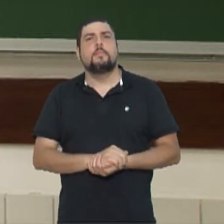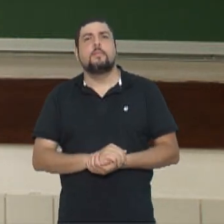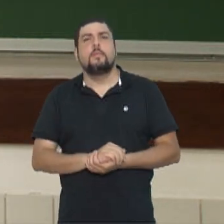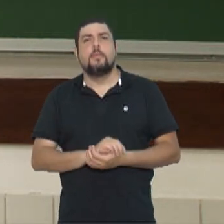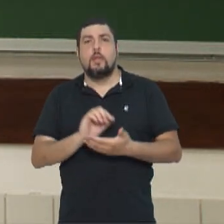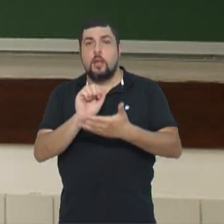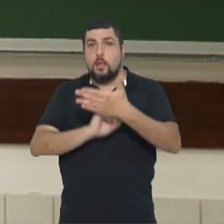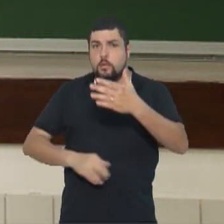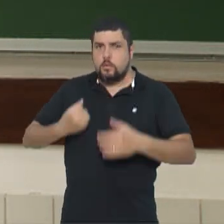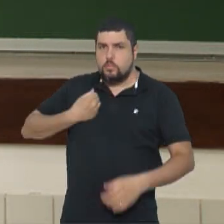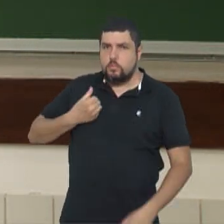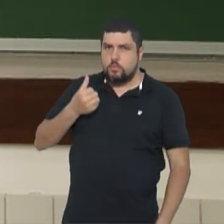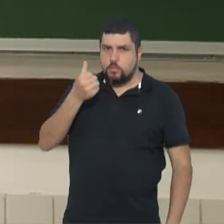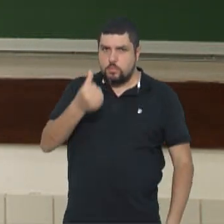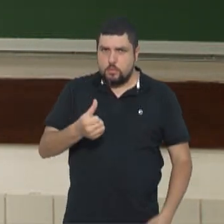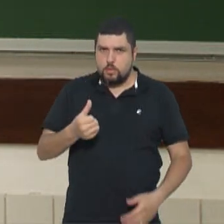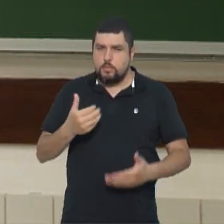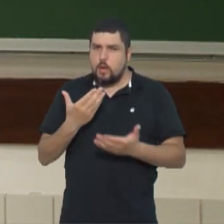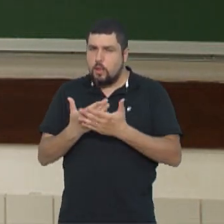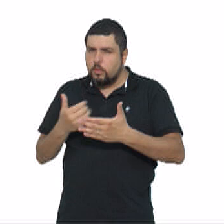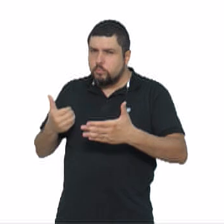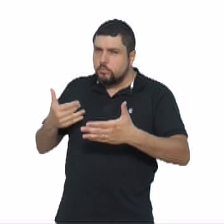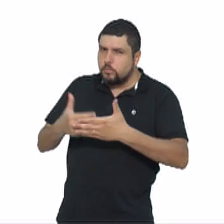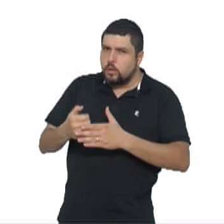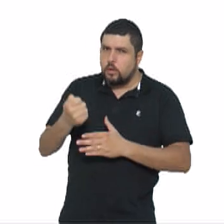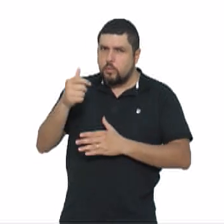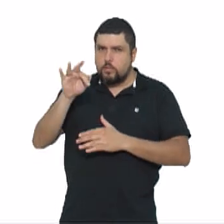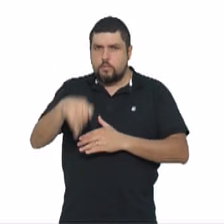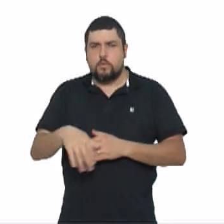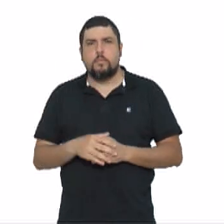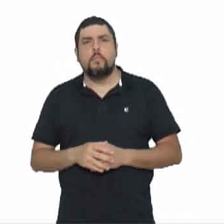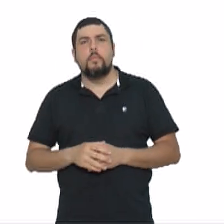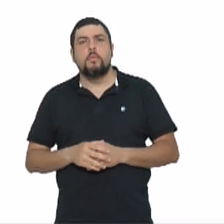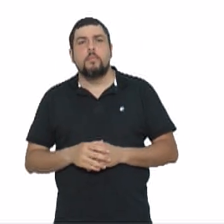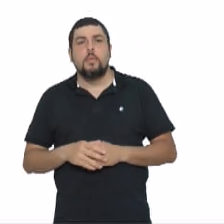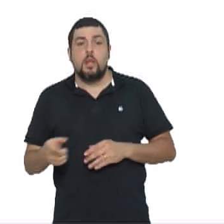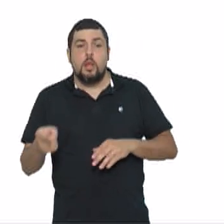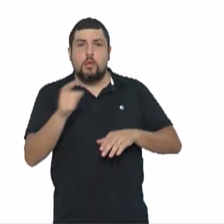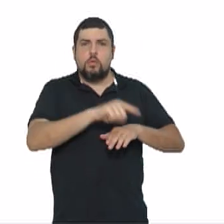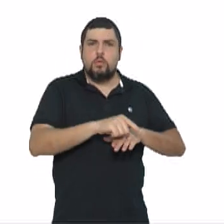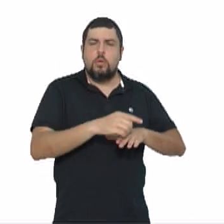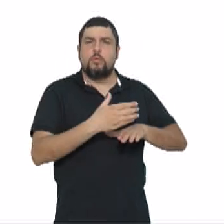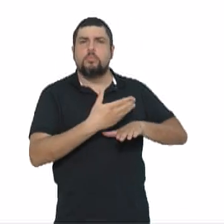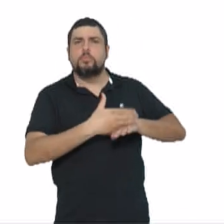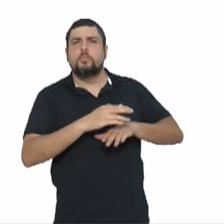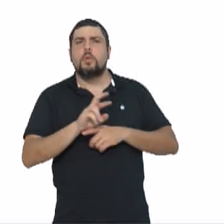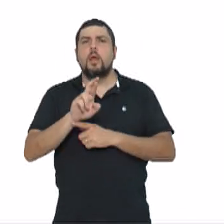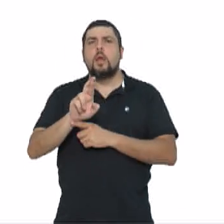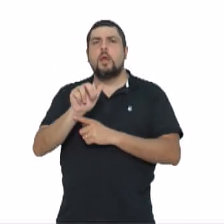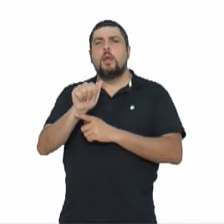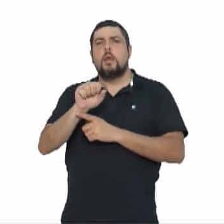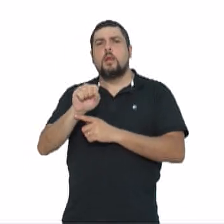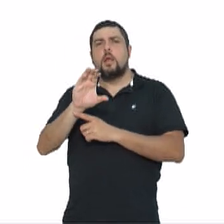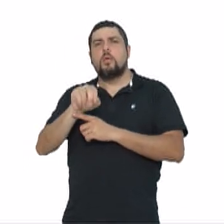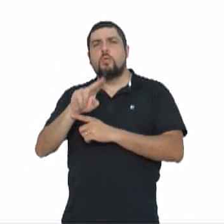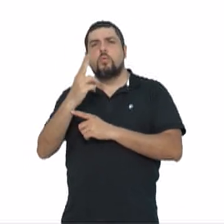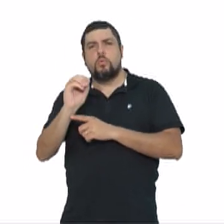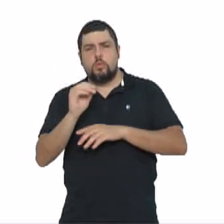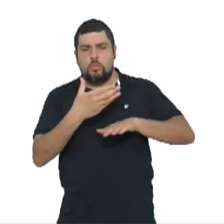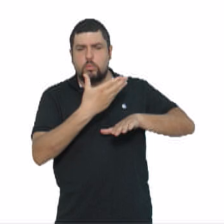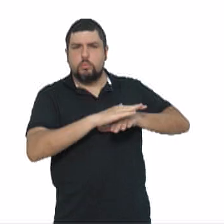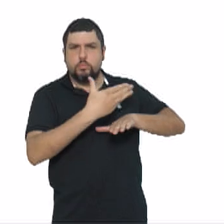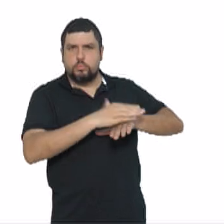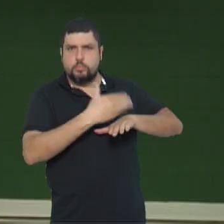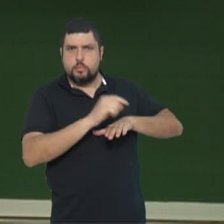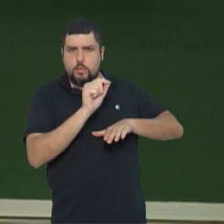6, a gente está fechando a nossa aula. Vamos ver? O rascunho serve para organizar as ideias que foram colocadas em forma de tópico. Você colocou